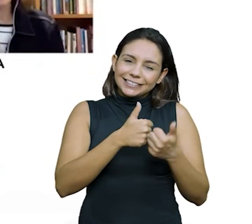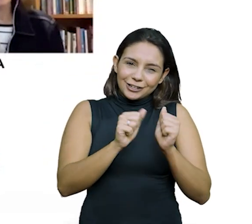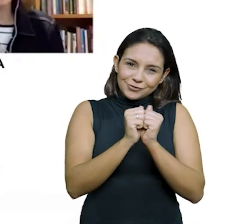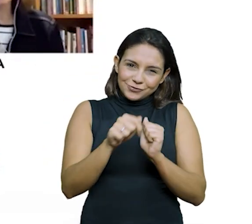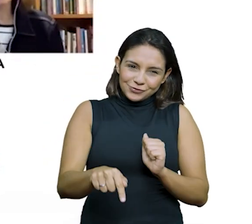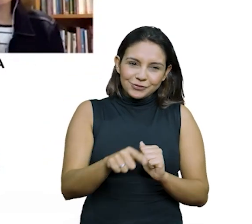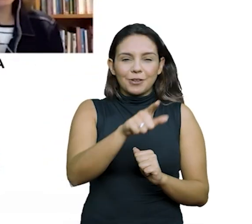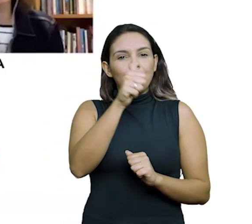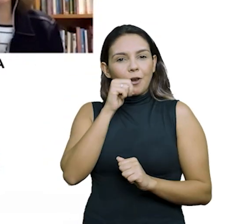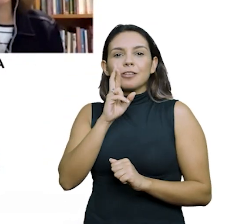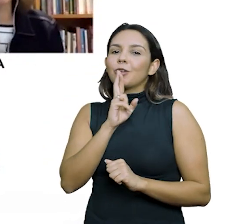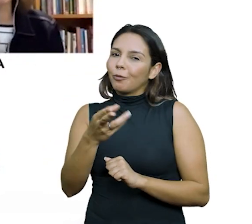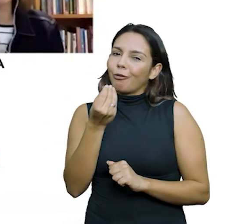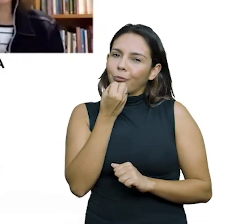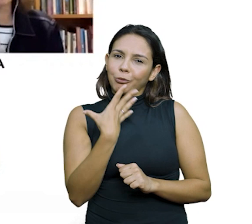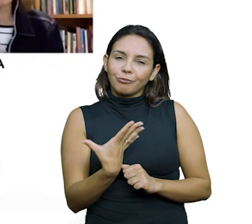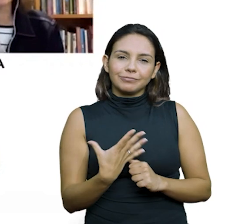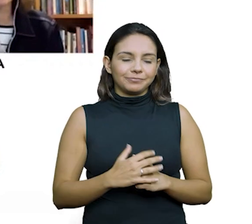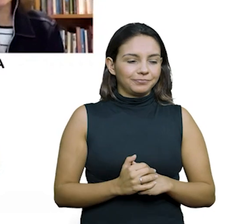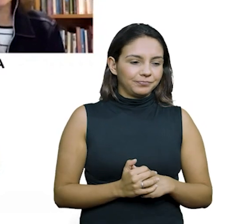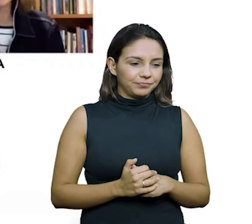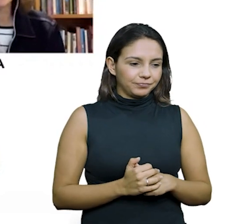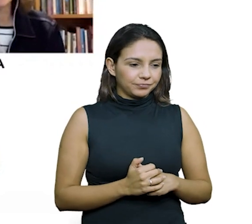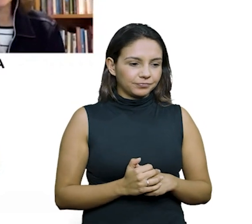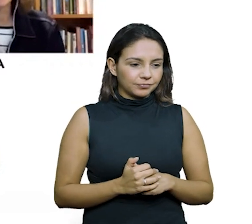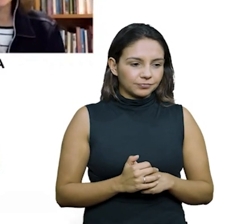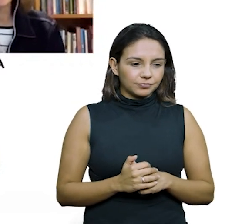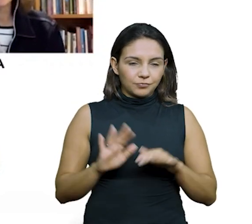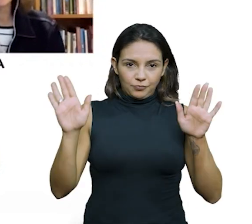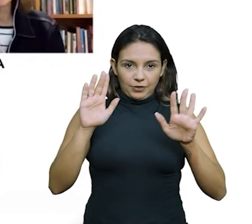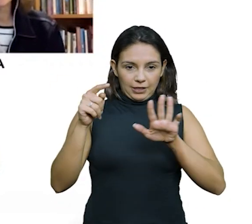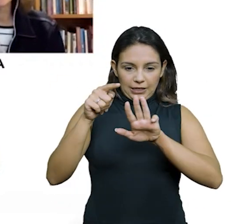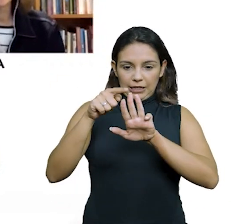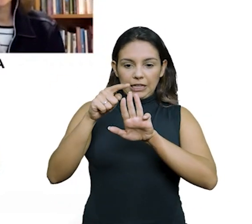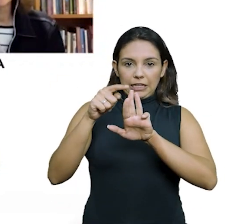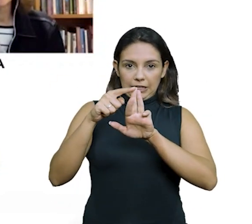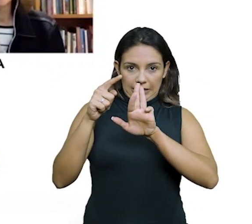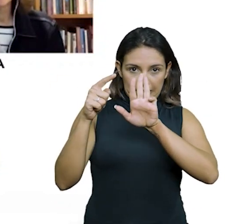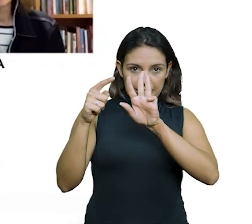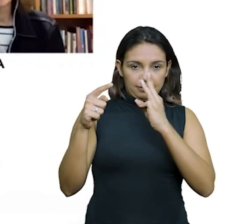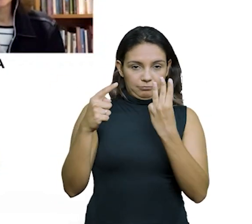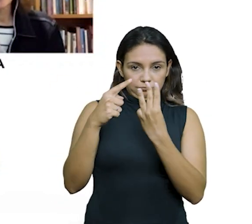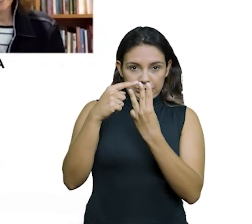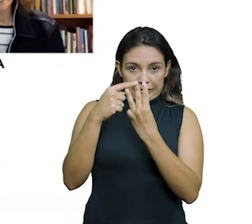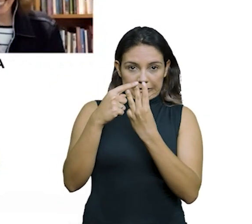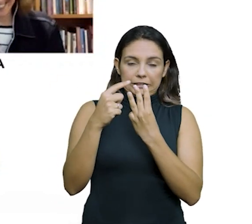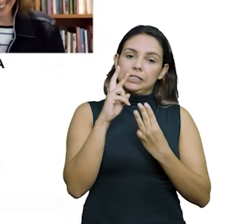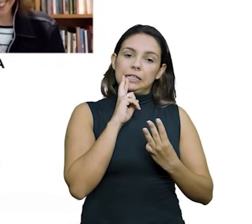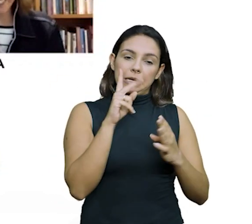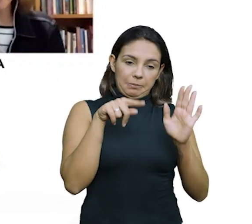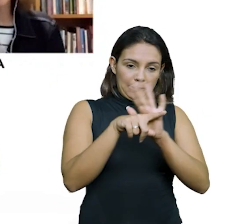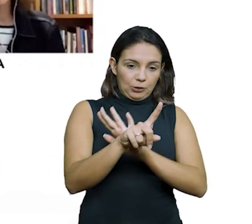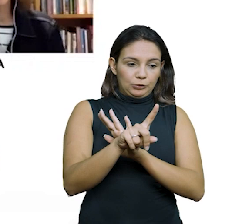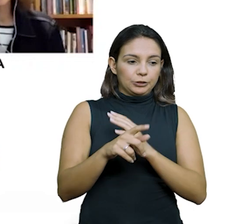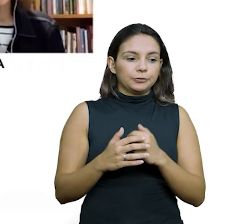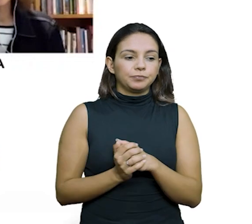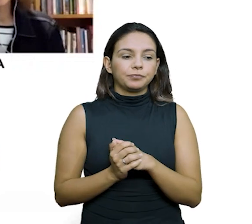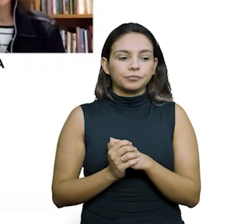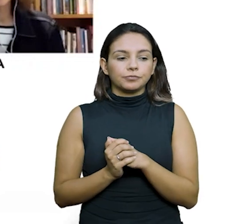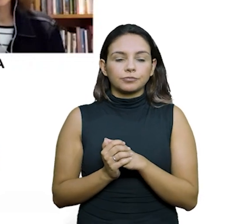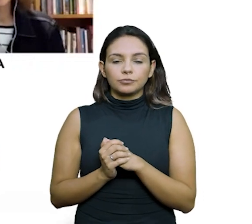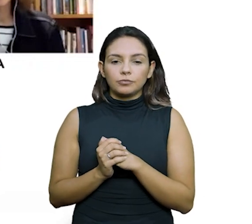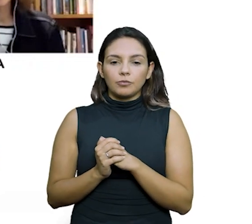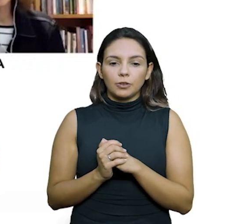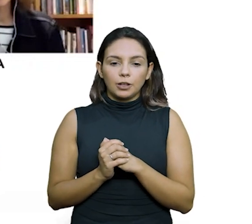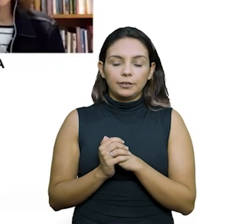Igualmente. Muito bom, muito bom. Bem, gente, a pergunta que eu faço para abrir, e é claro, deixar a Leila falar